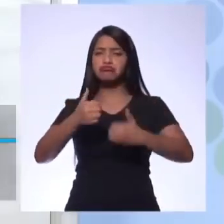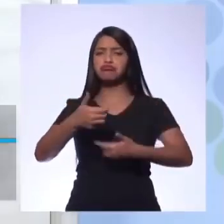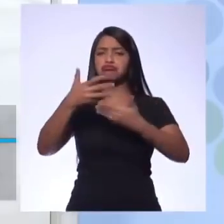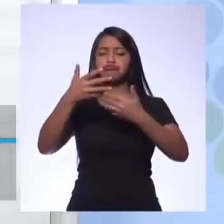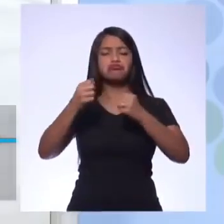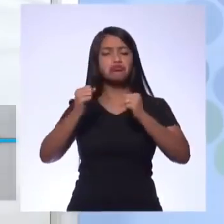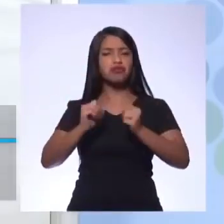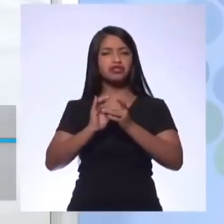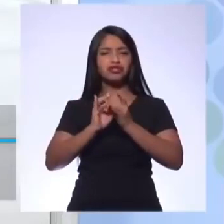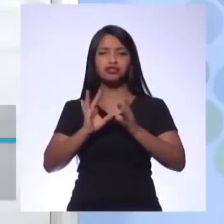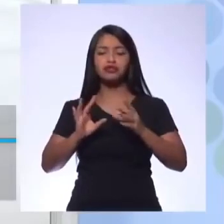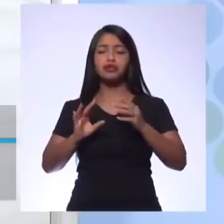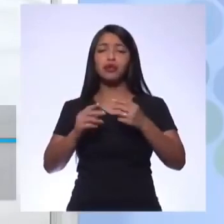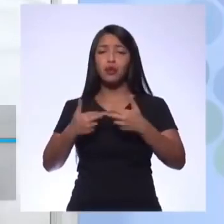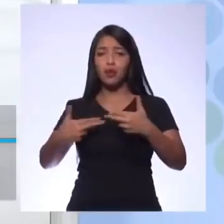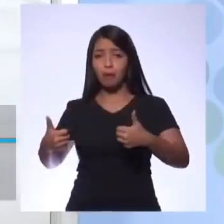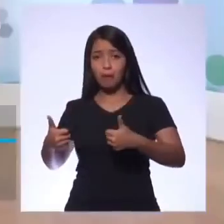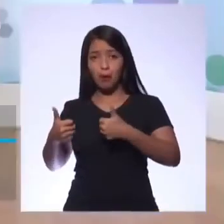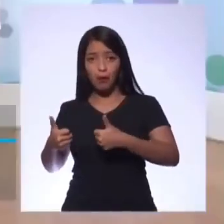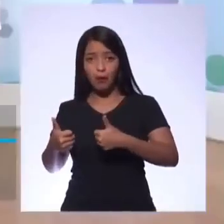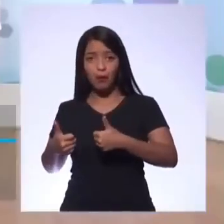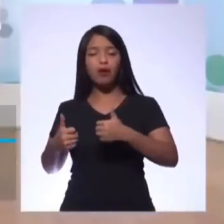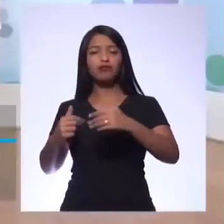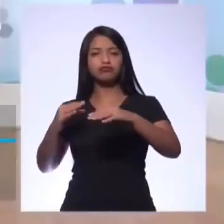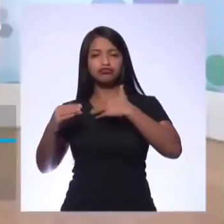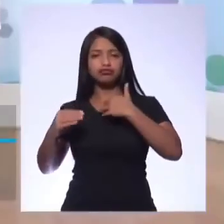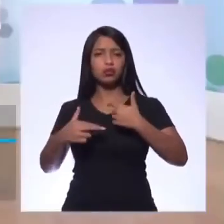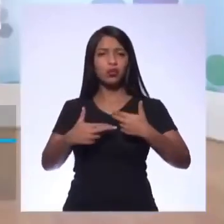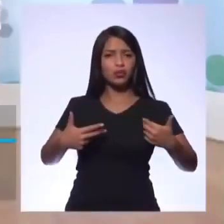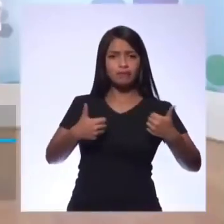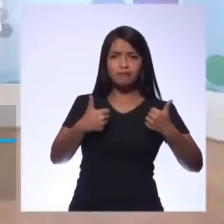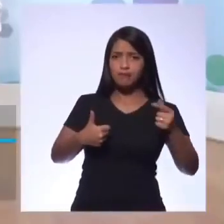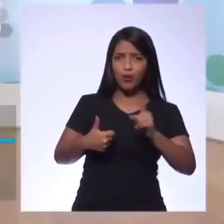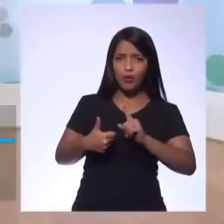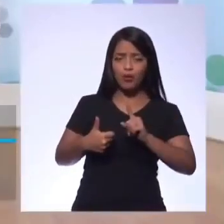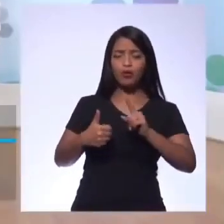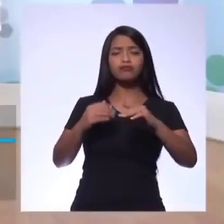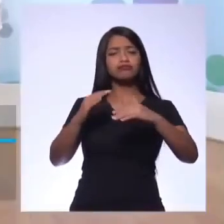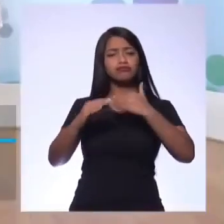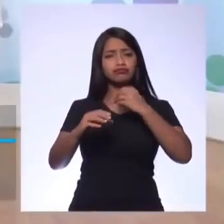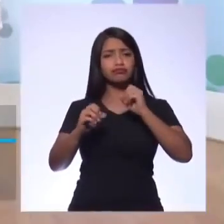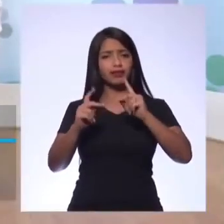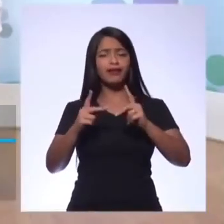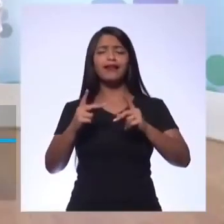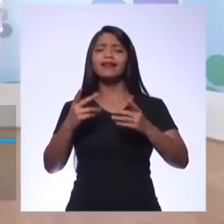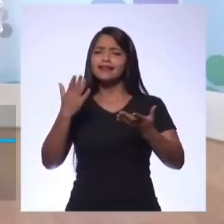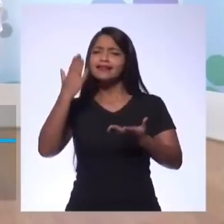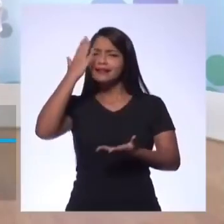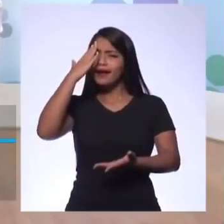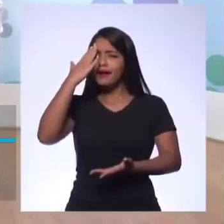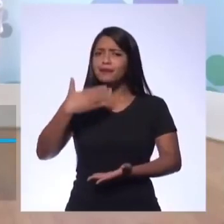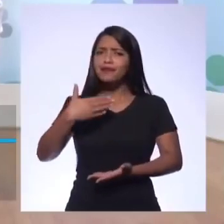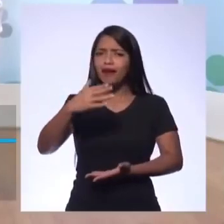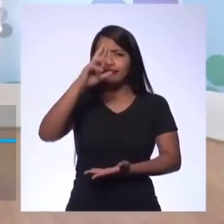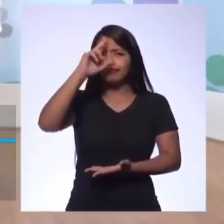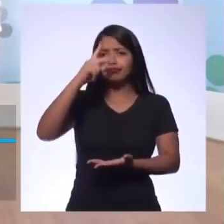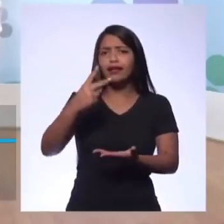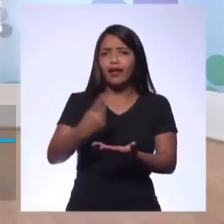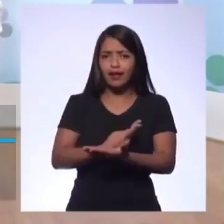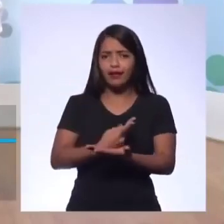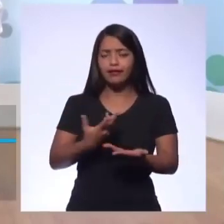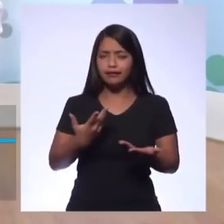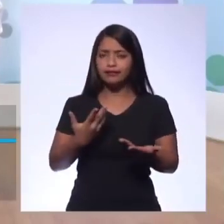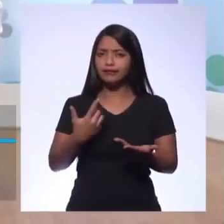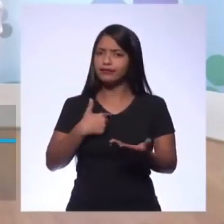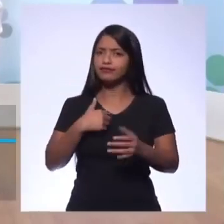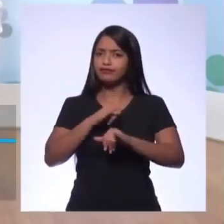e o que não ficou bom, porque a gente Exato. sabe que a gente vai errar aqui, já estou Sim, falando logo de cara. lógico. A intenção é justamente